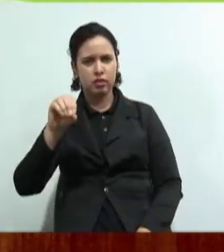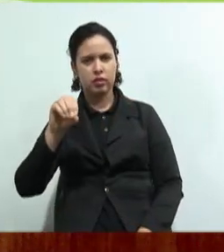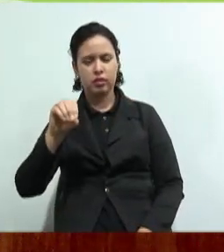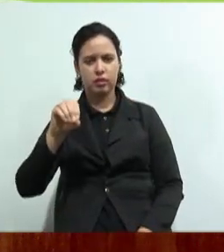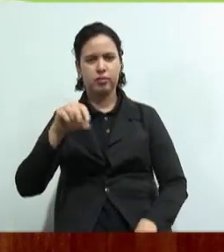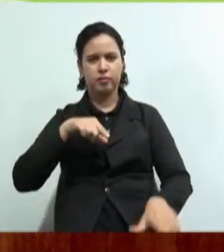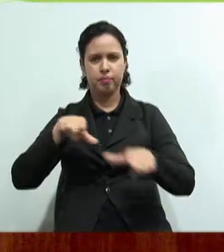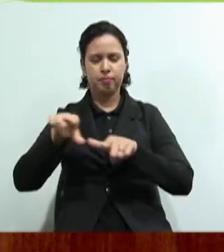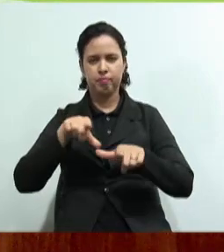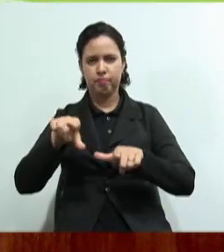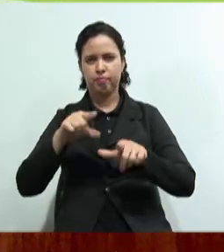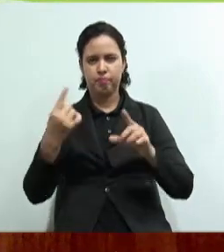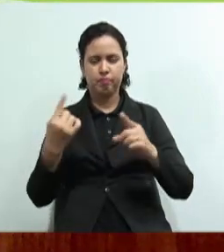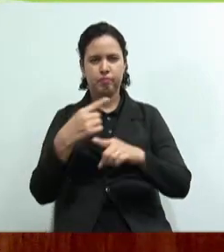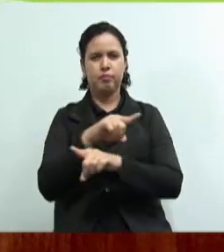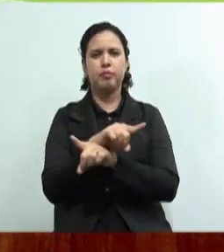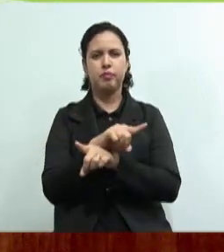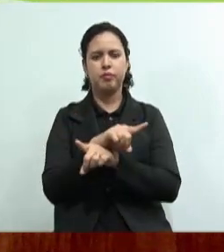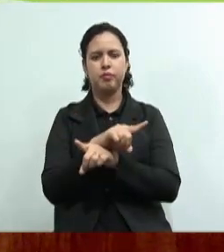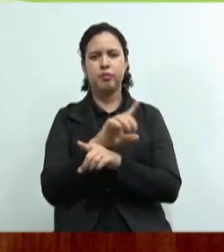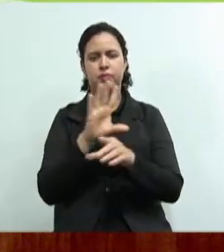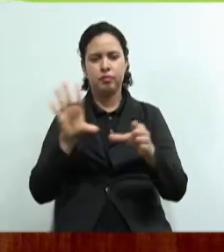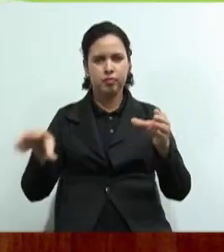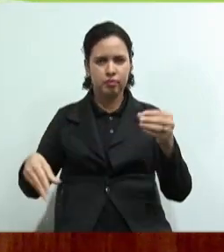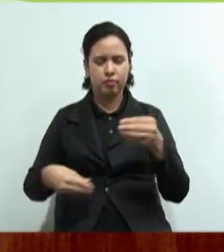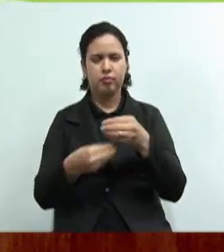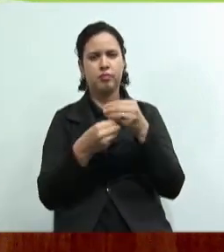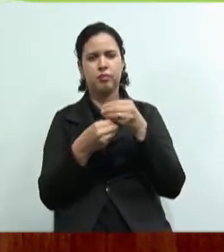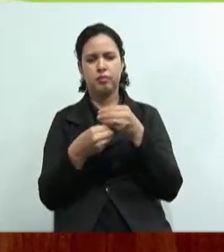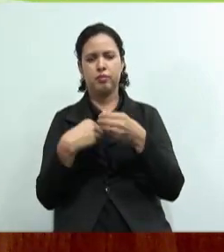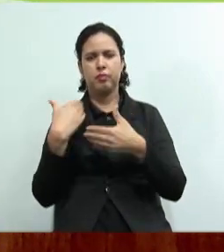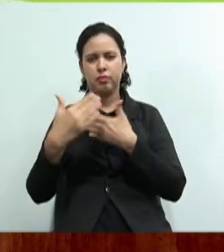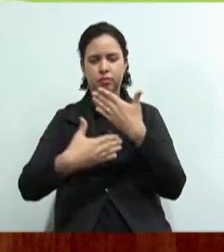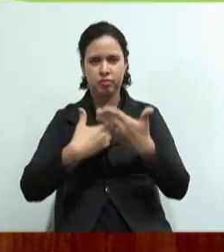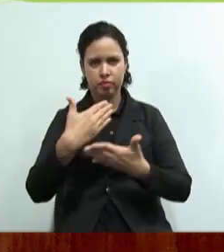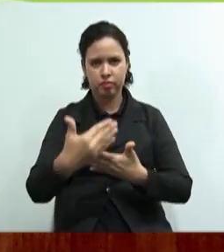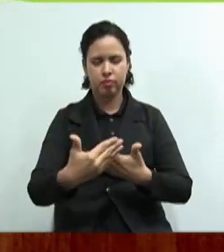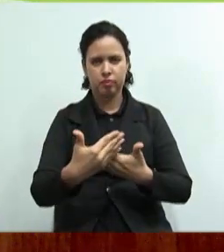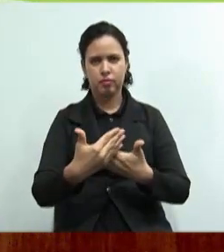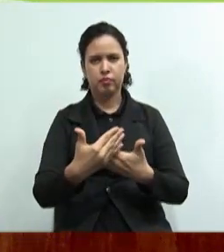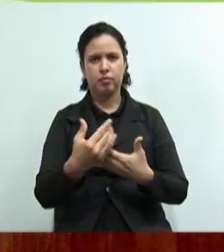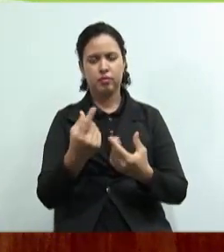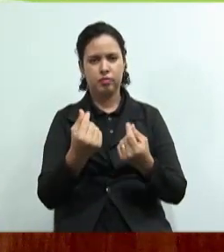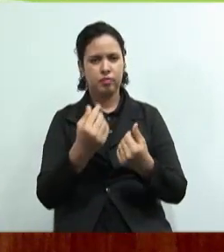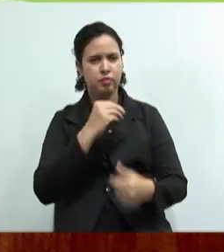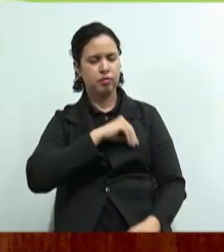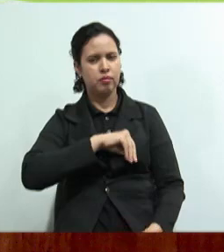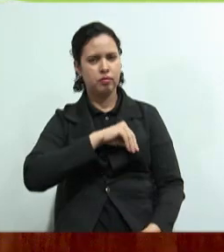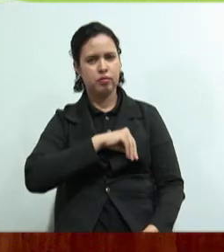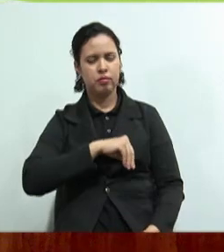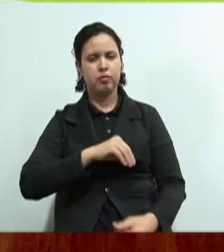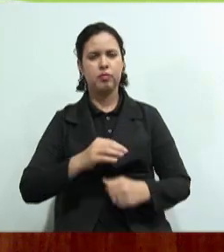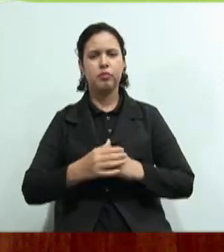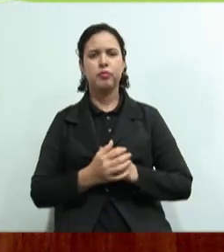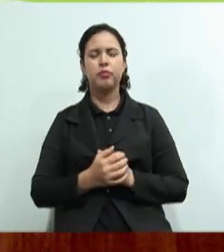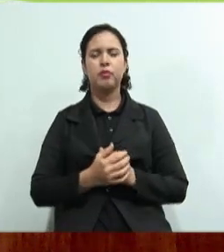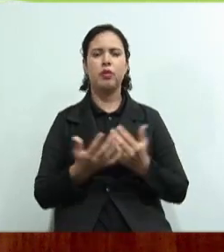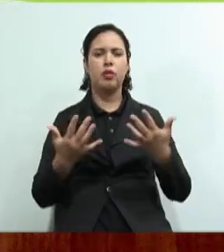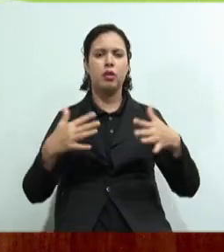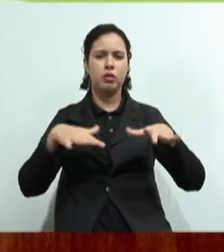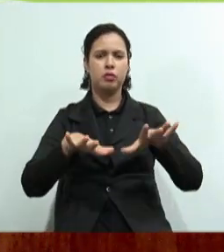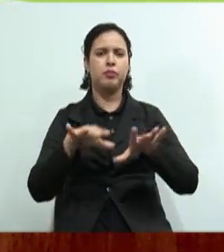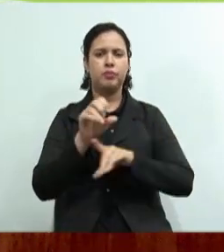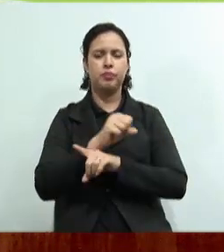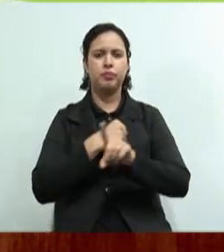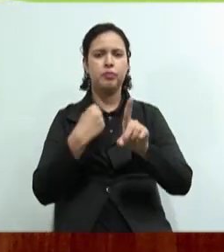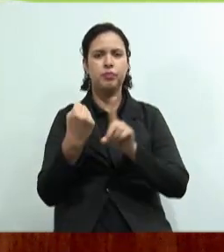outras atividades econômicas que vêm a se desenvolver com essa renda gerada. Então, a inclusão social é, ao